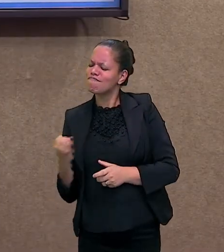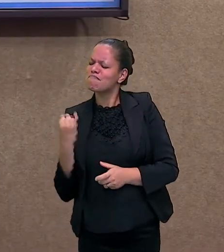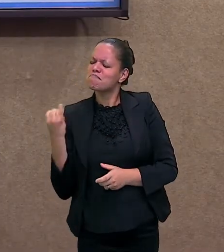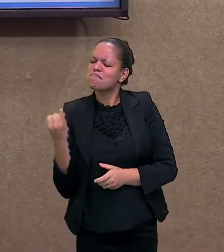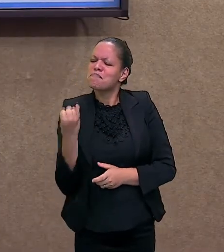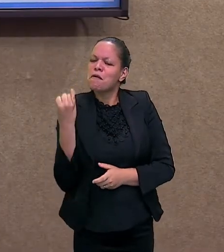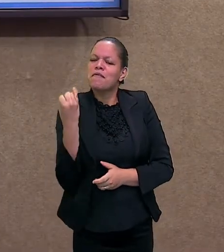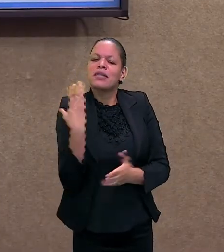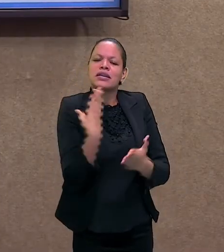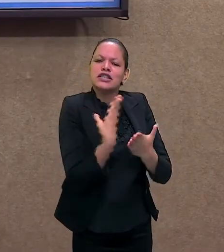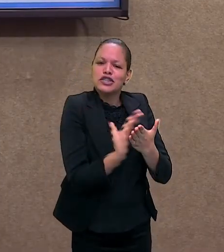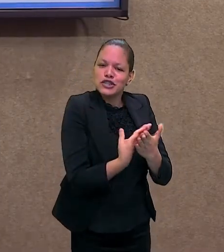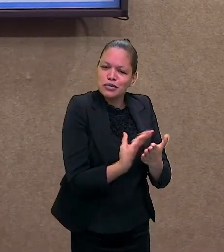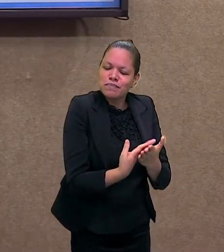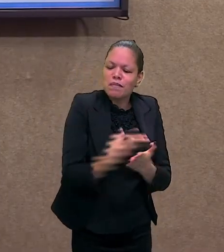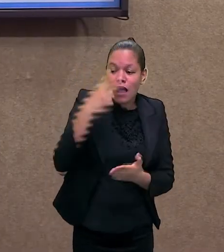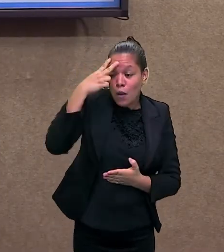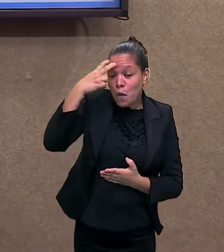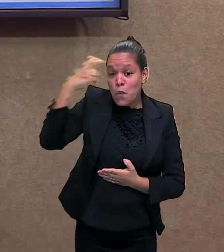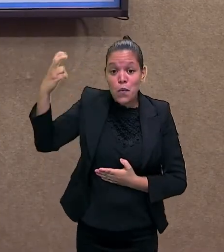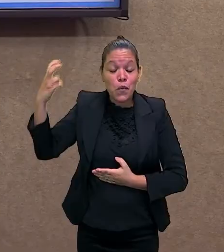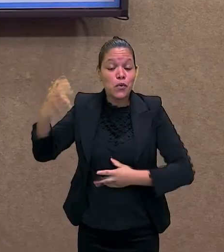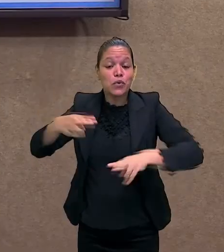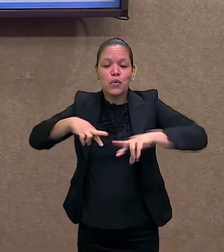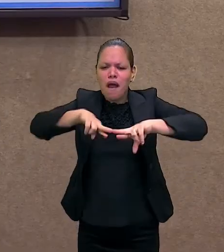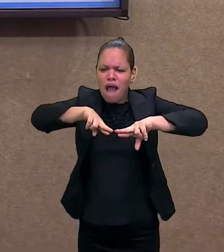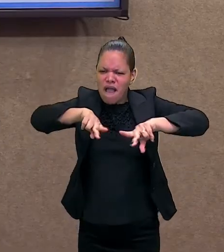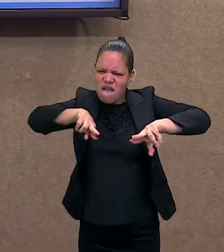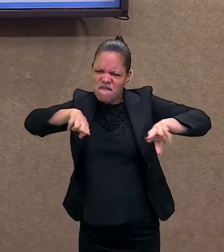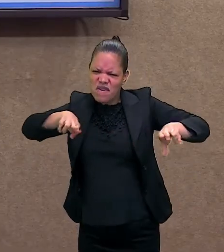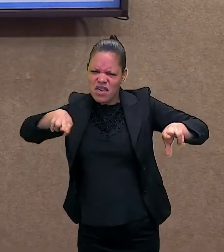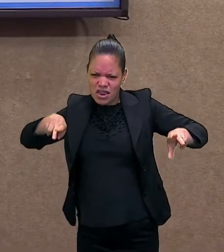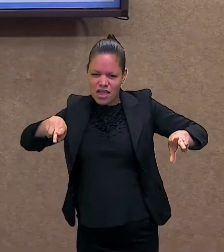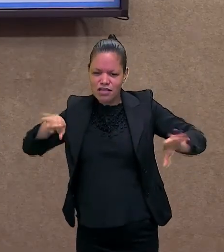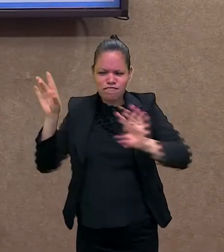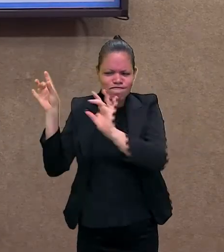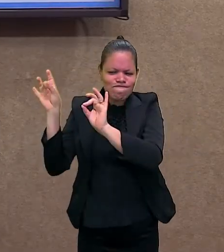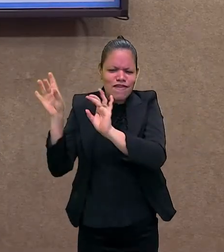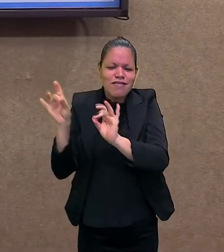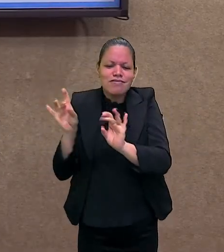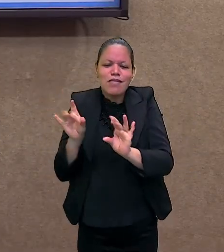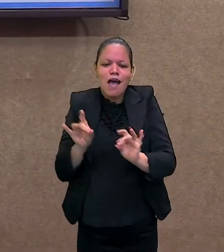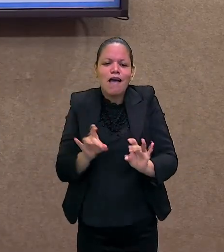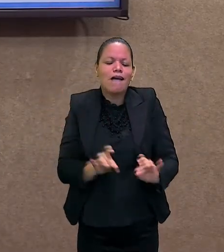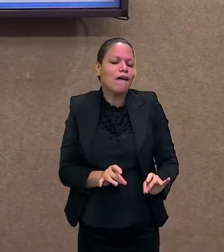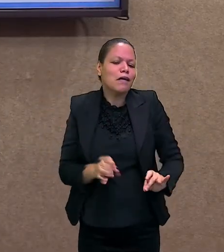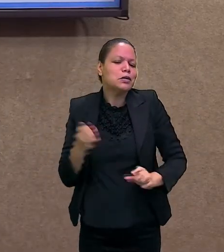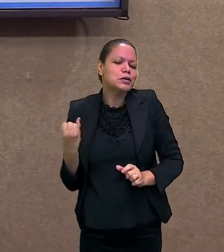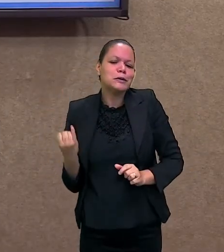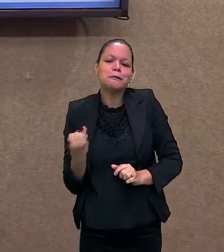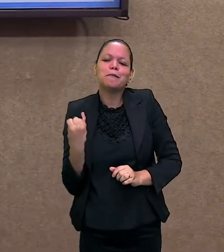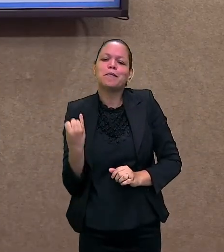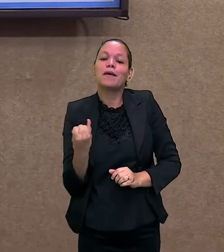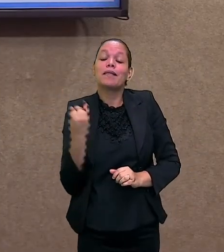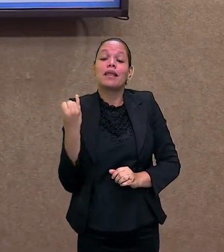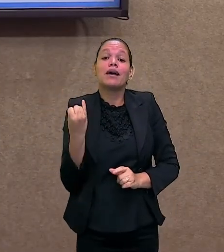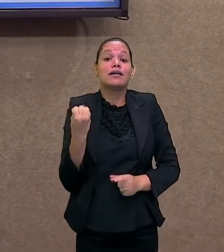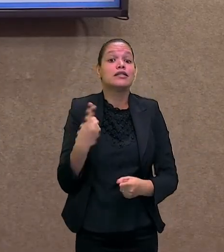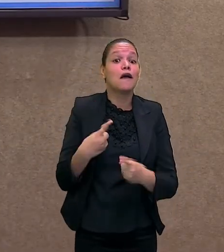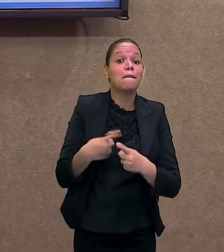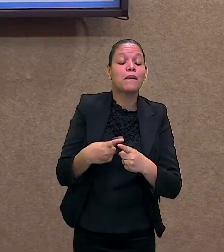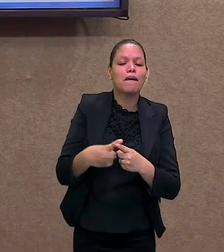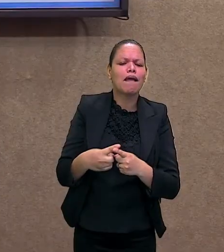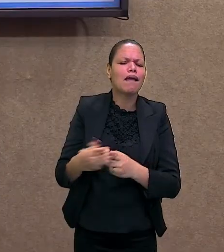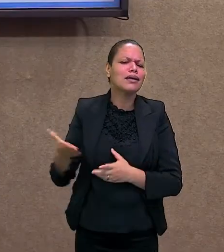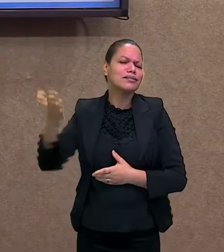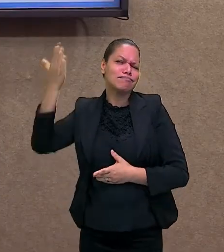e principalmente detalhes que são importantes da nossa cultura brasileira. Porque é lá dos indígenas que vem construindo,